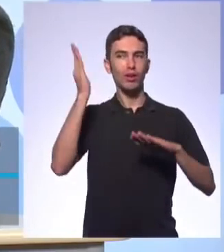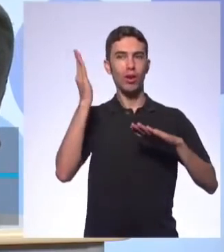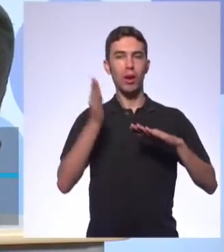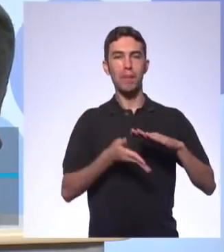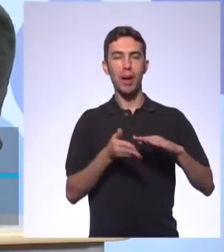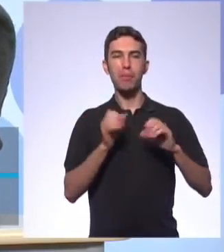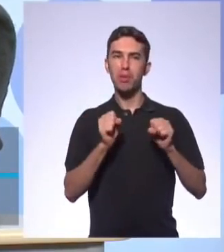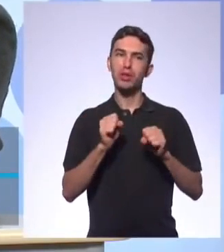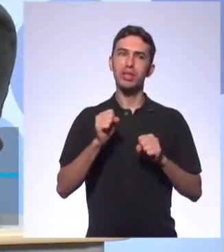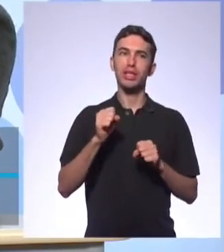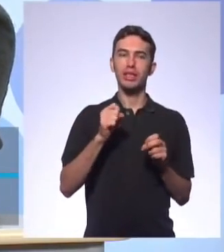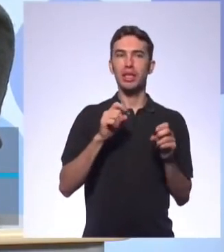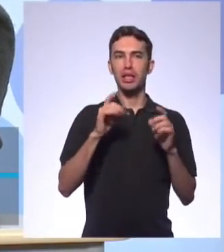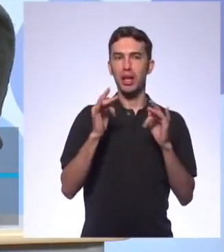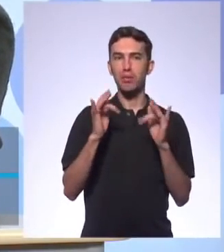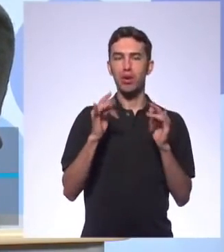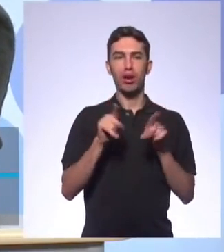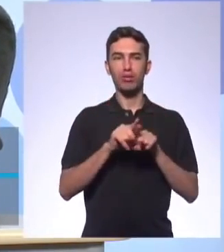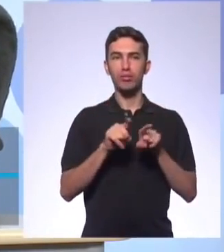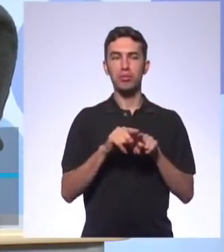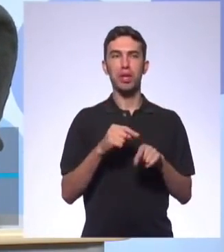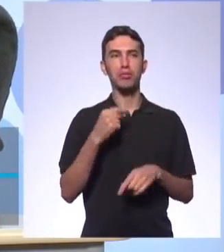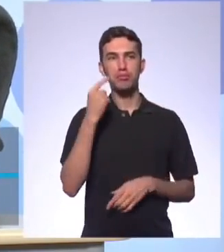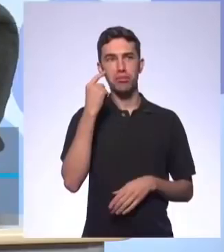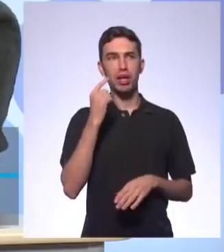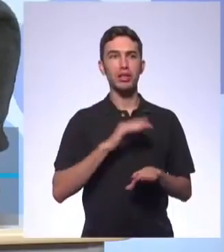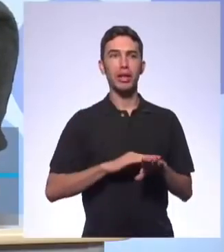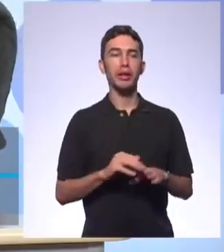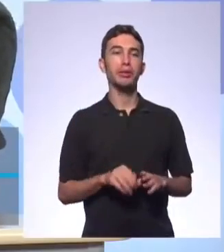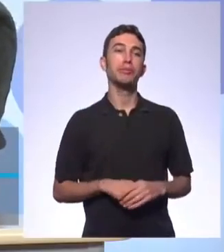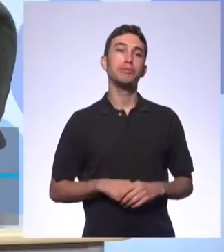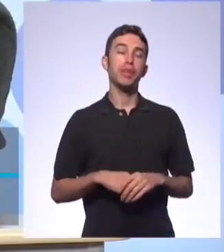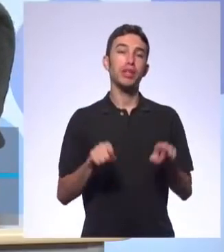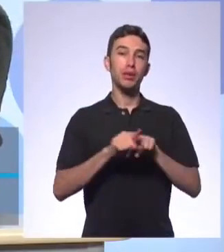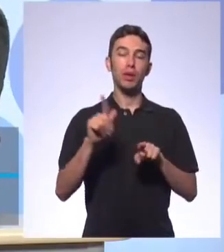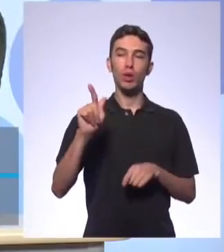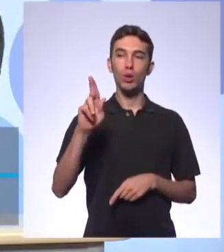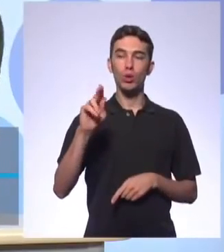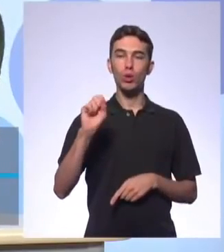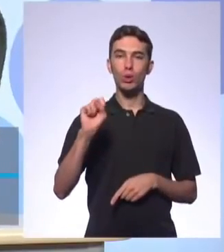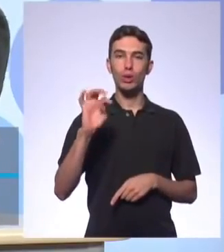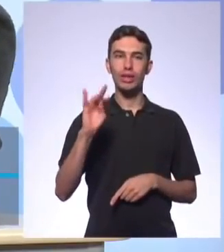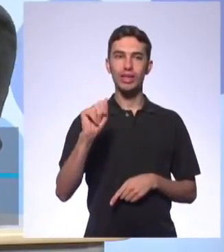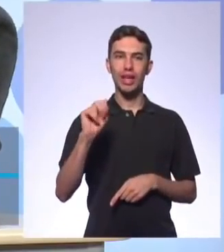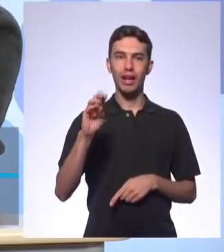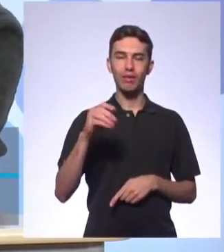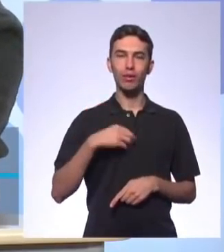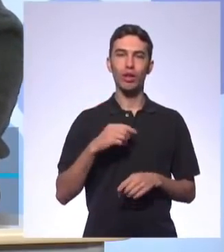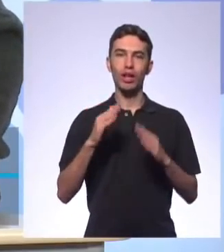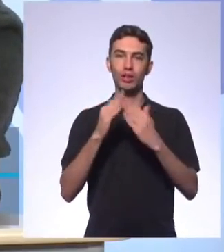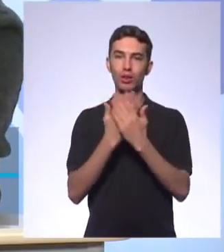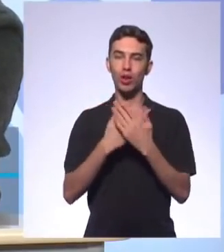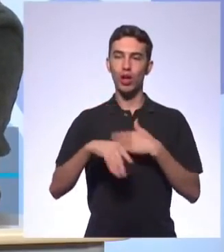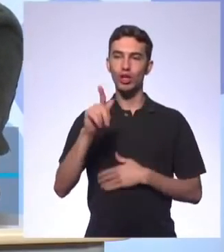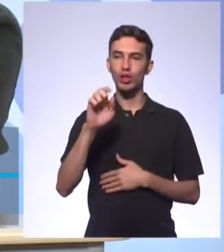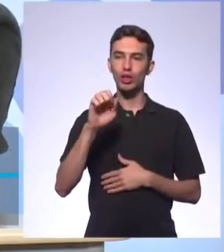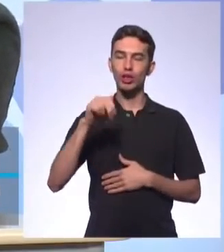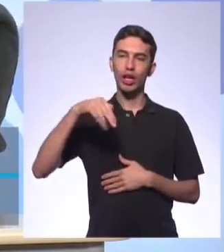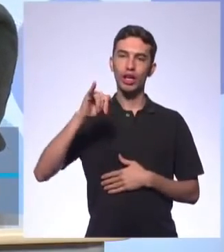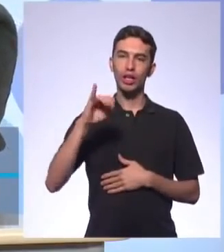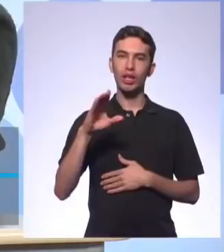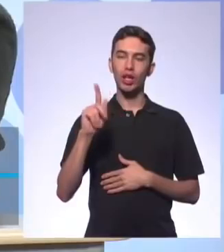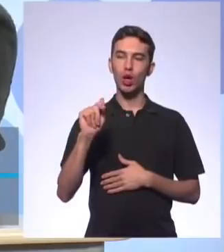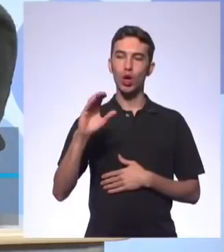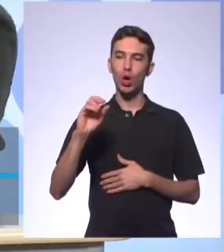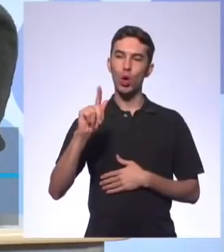podendo ser namorados também na ideia. O Gustavo, da escola Gene Gomes, colocou jovens,